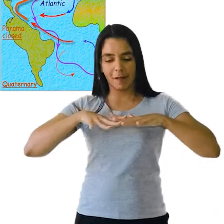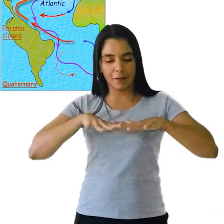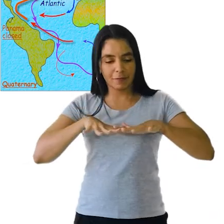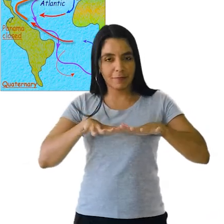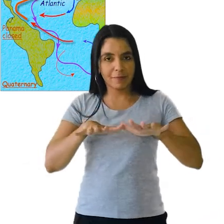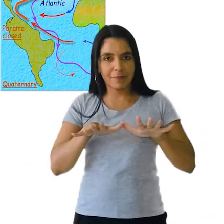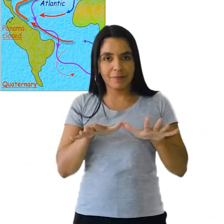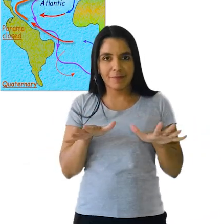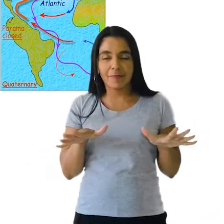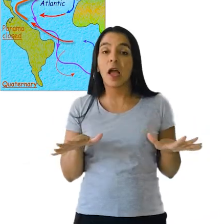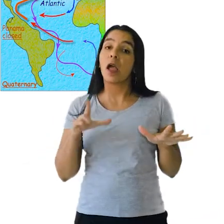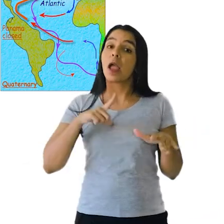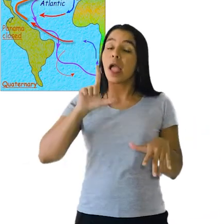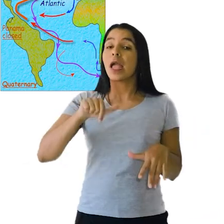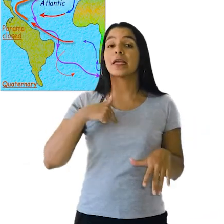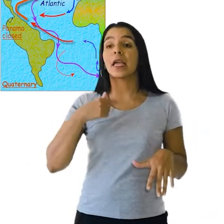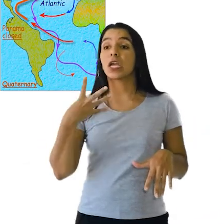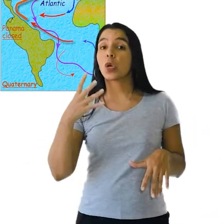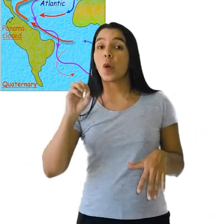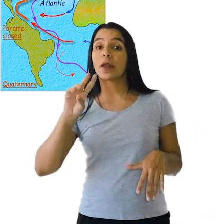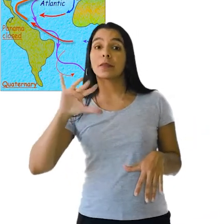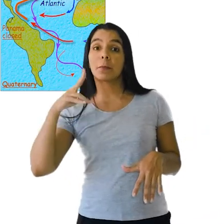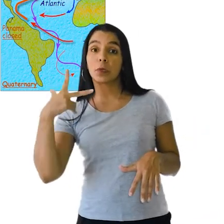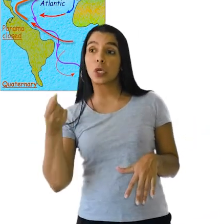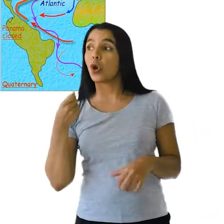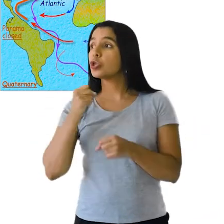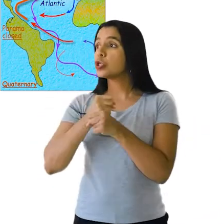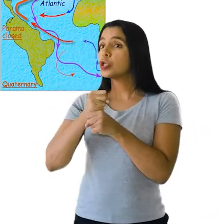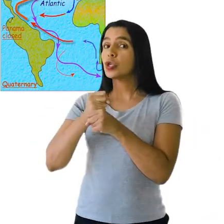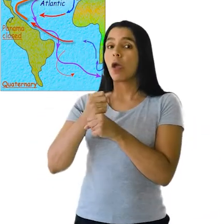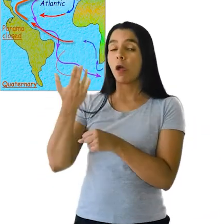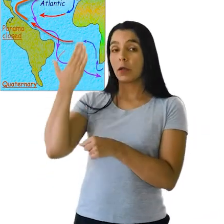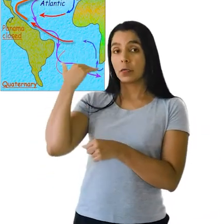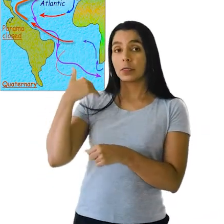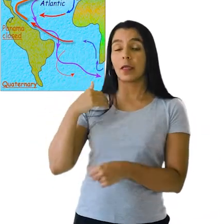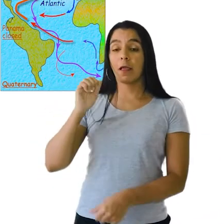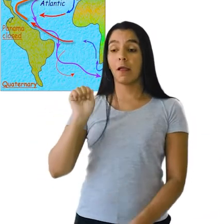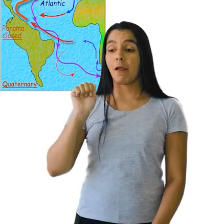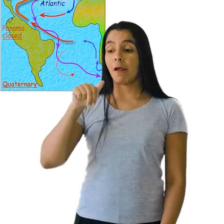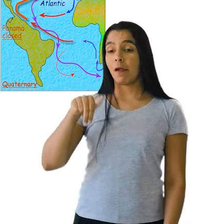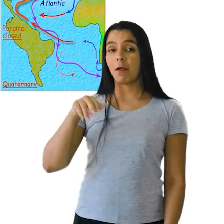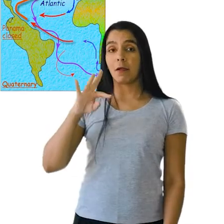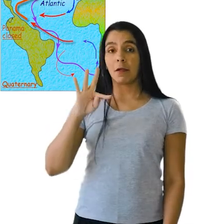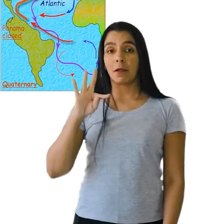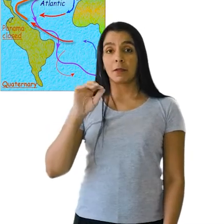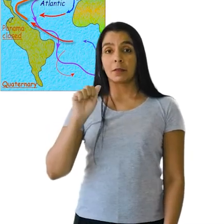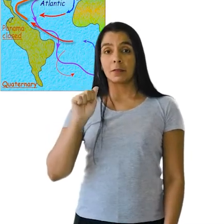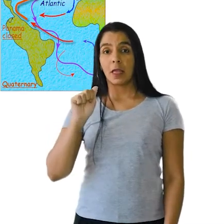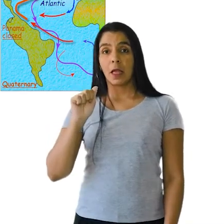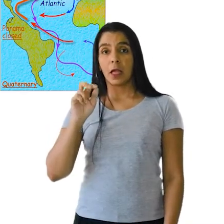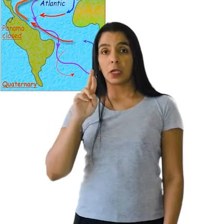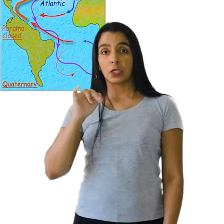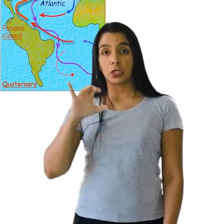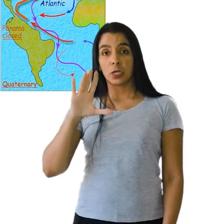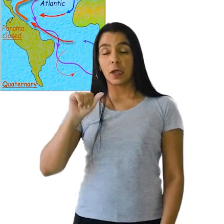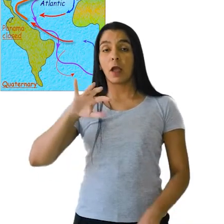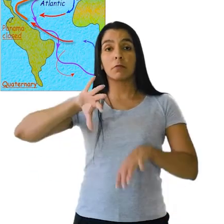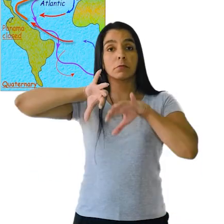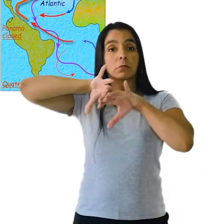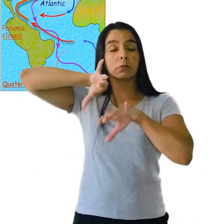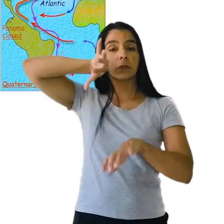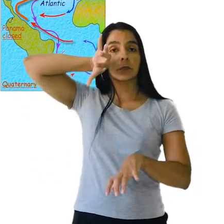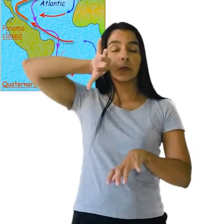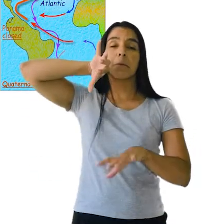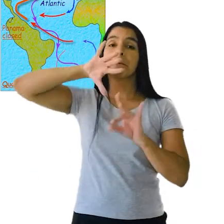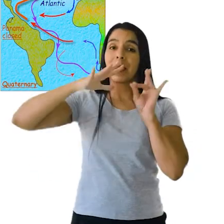que é o fato em torno de 40 milhões de anos atrás, a massa continental antártica,